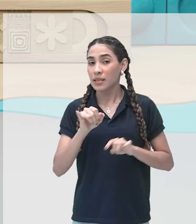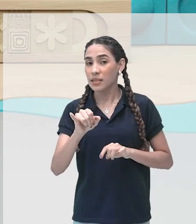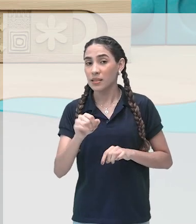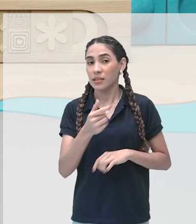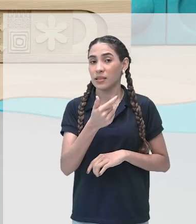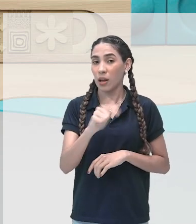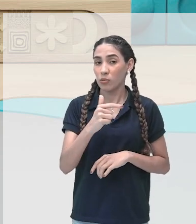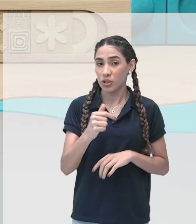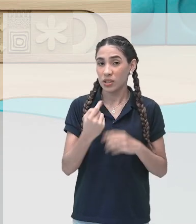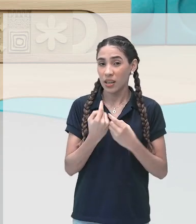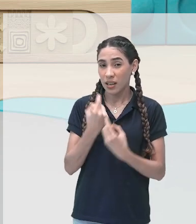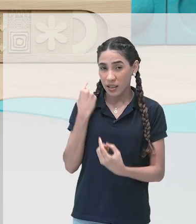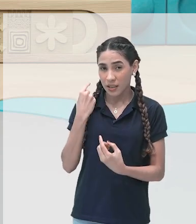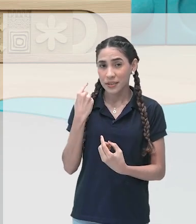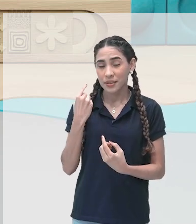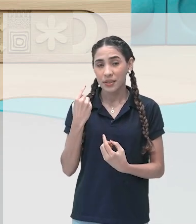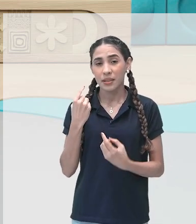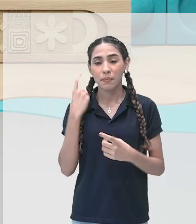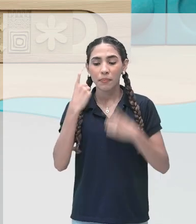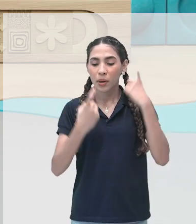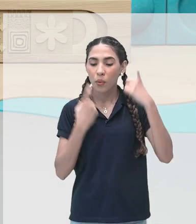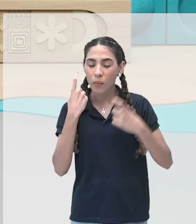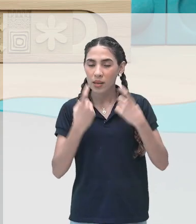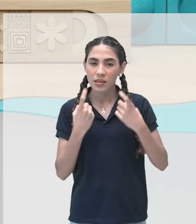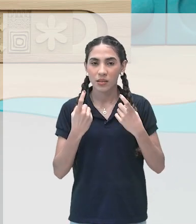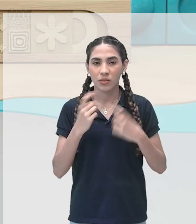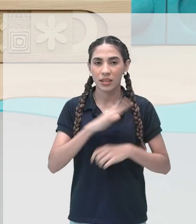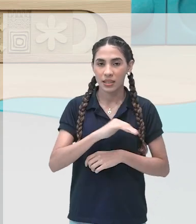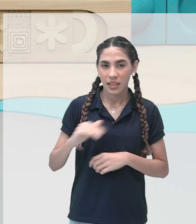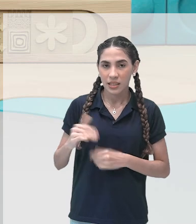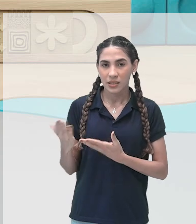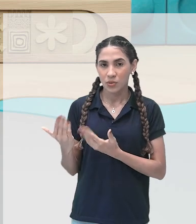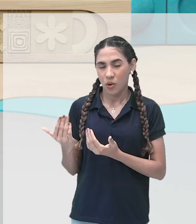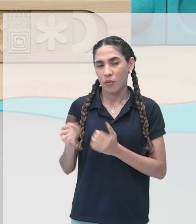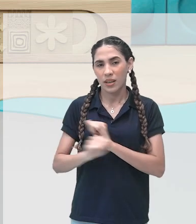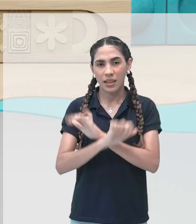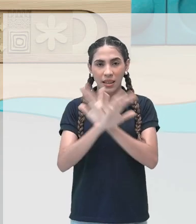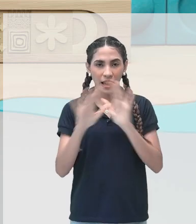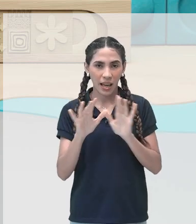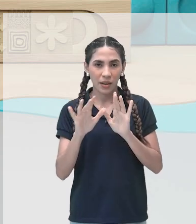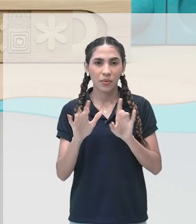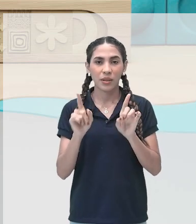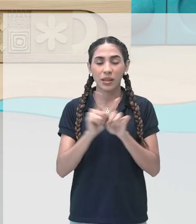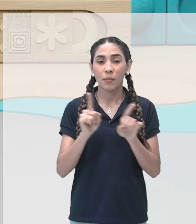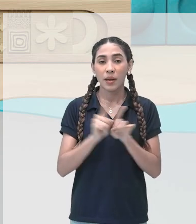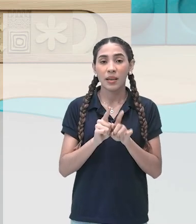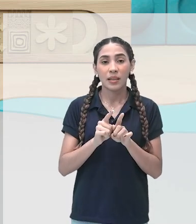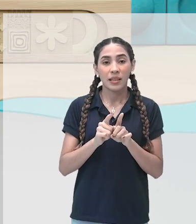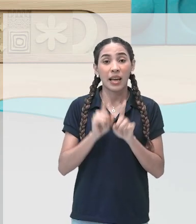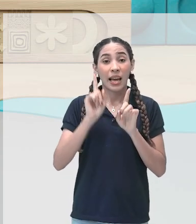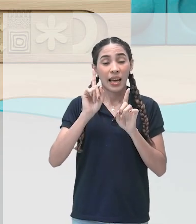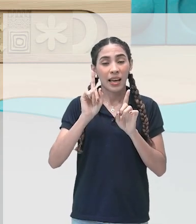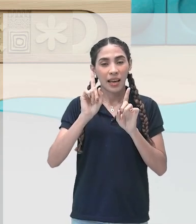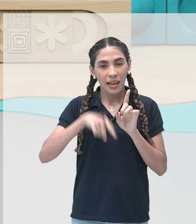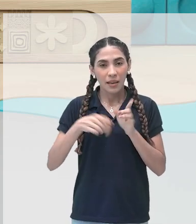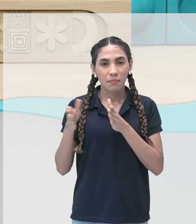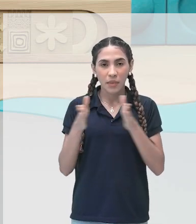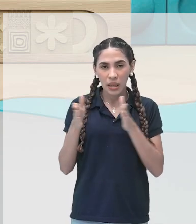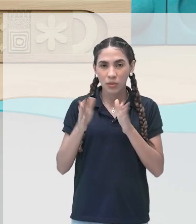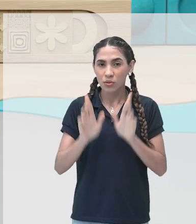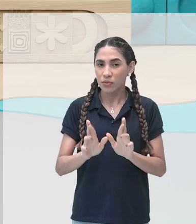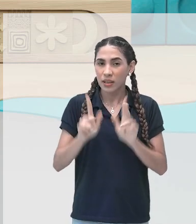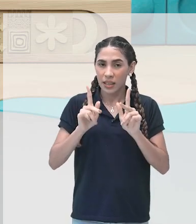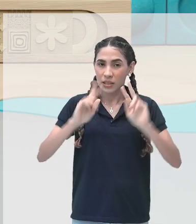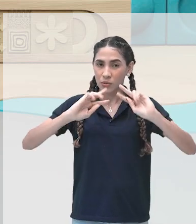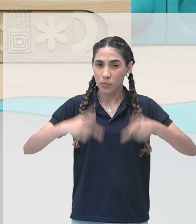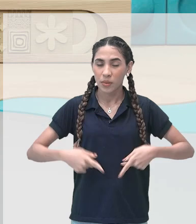não havia até então essa preocupação de maneira tão clara, essa noção de que eram fases distintas dos seres humanos,